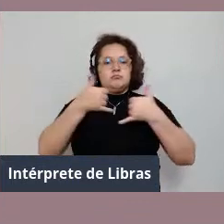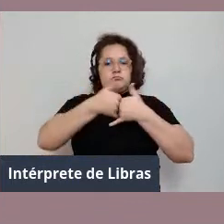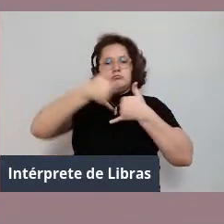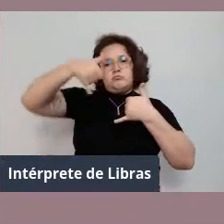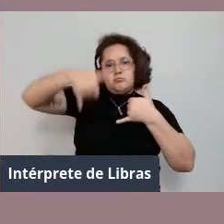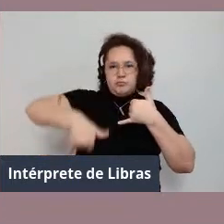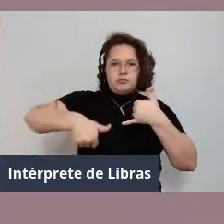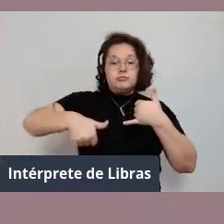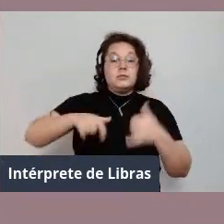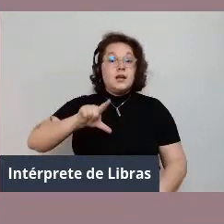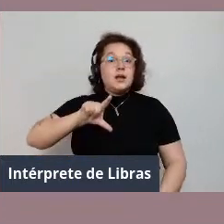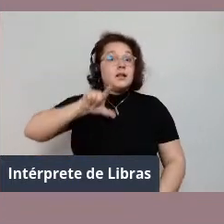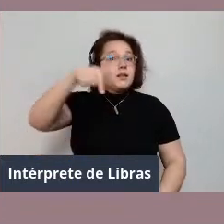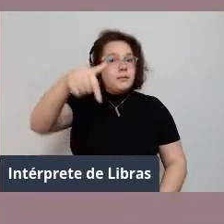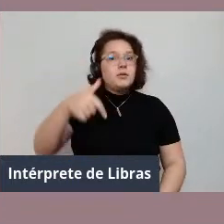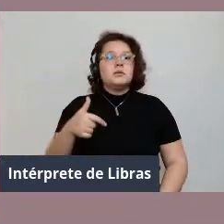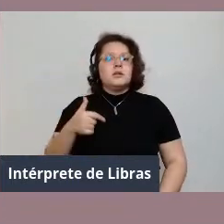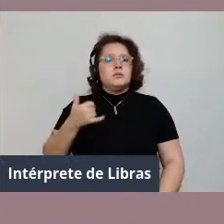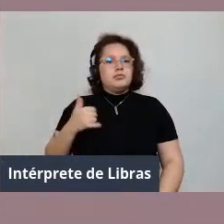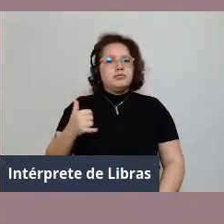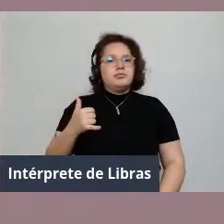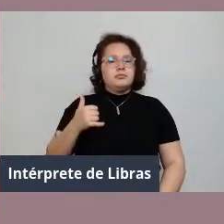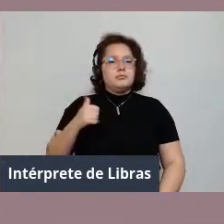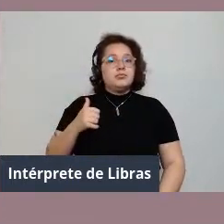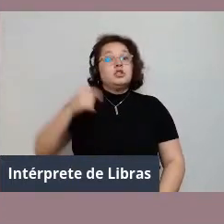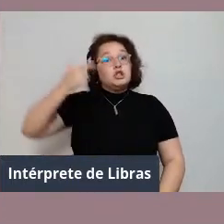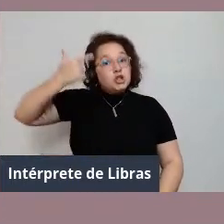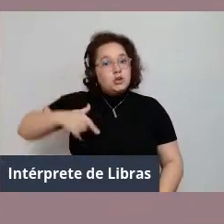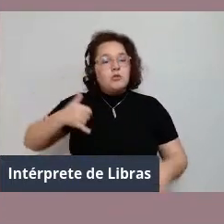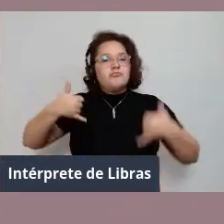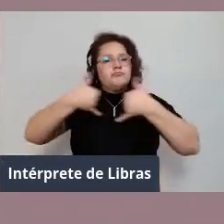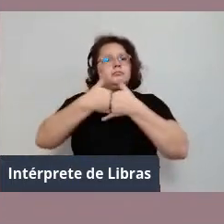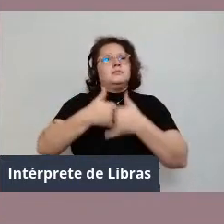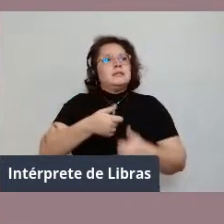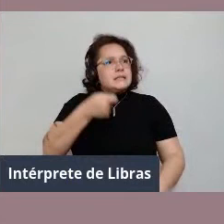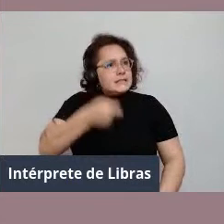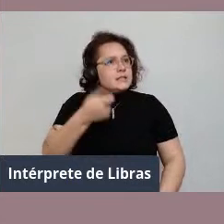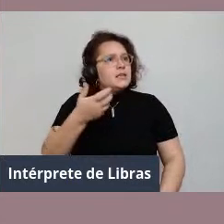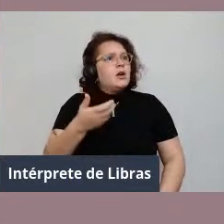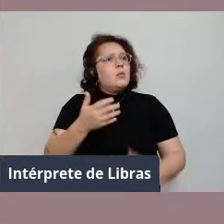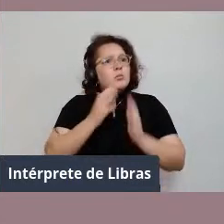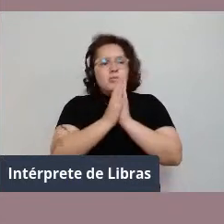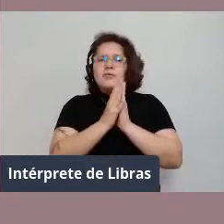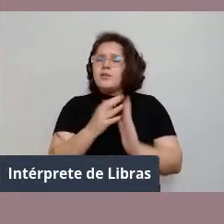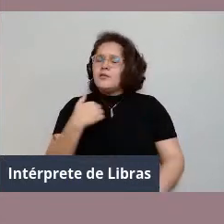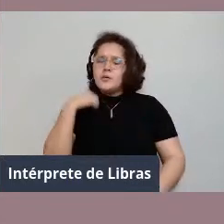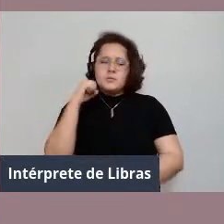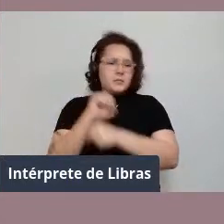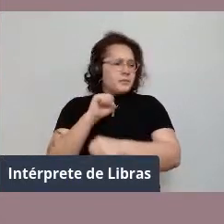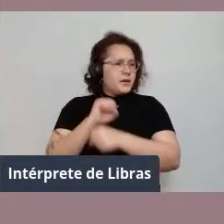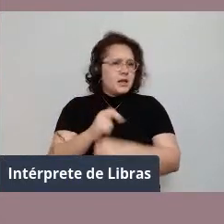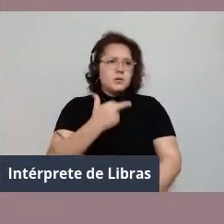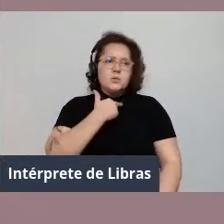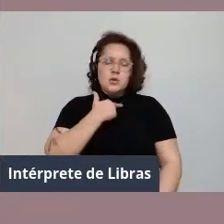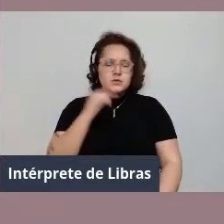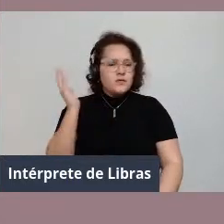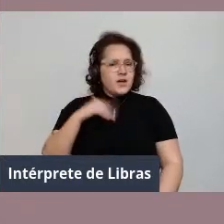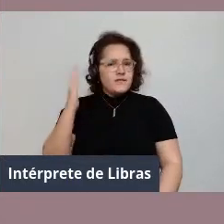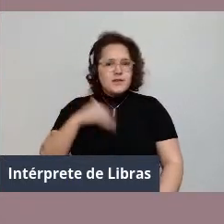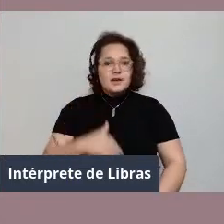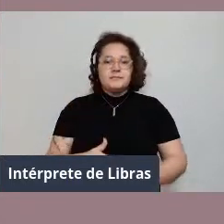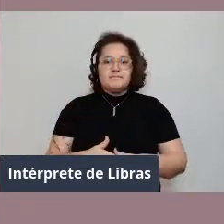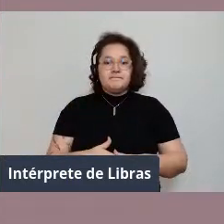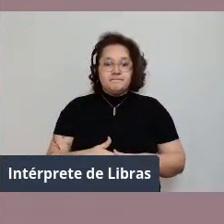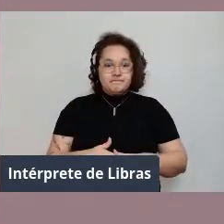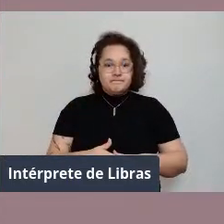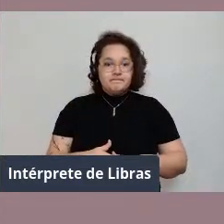ligou de novo. Insistia, compulsiva. Não dá para esperar, preciso que você venha logo.